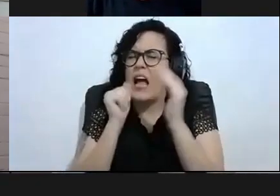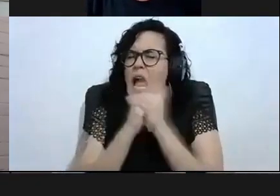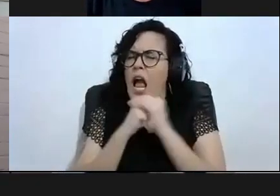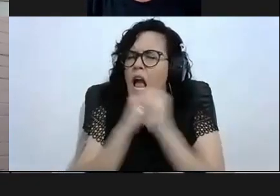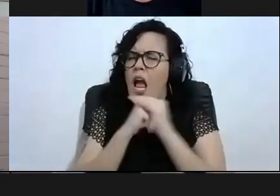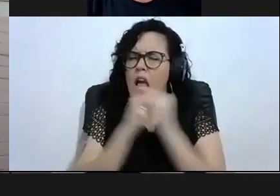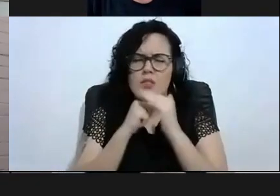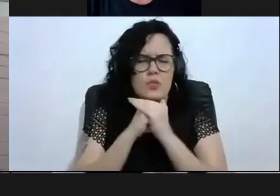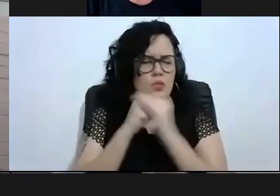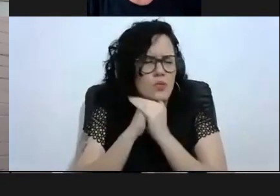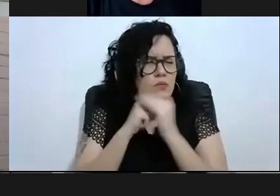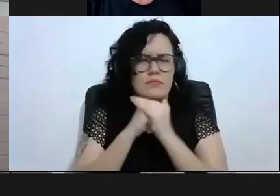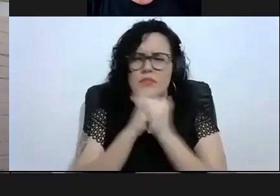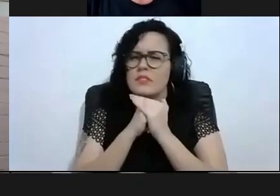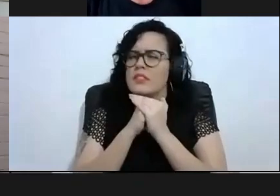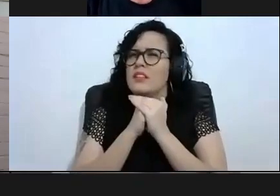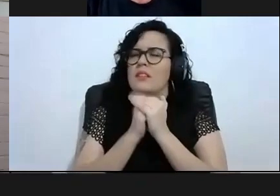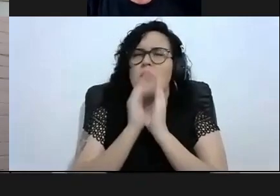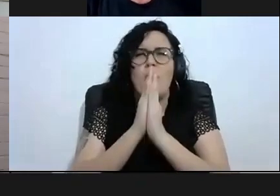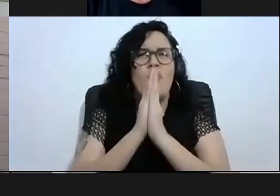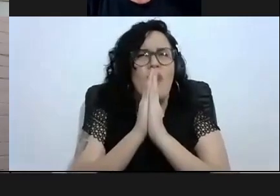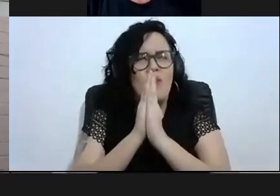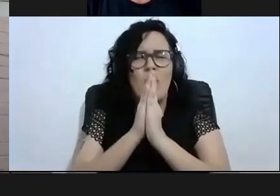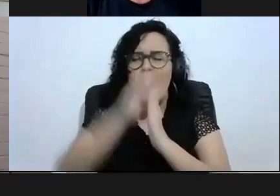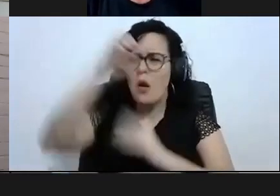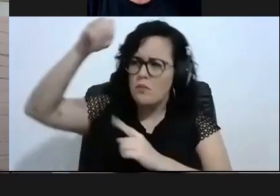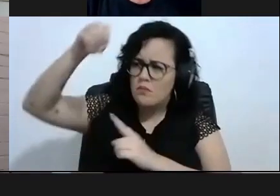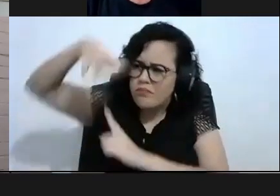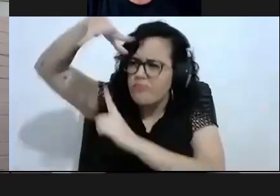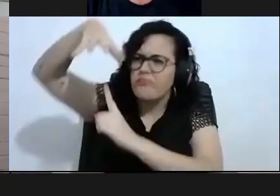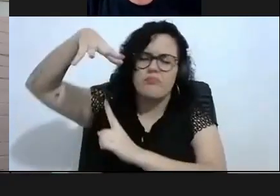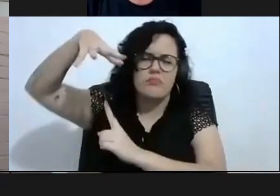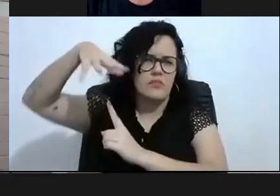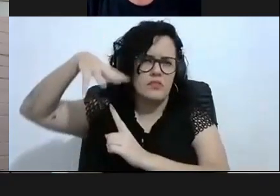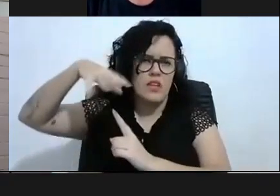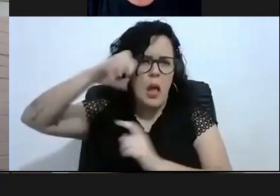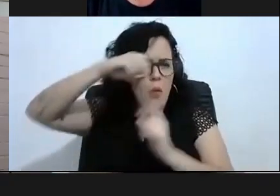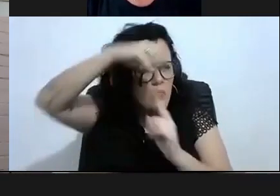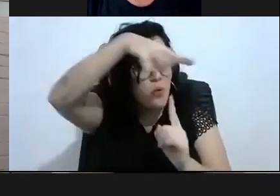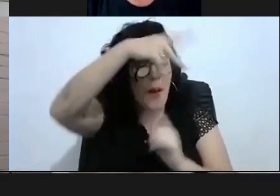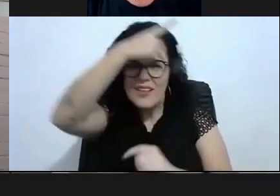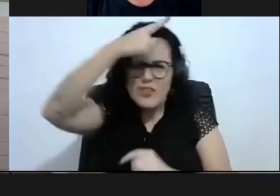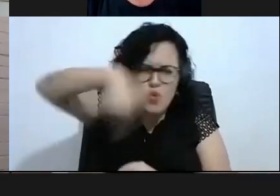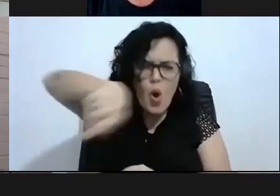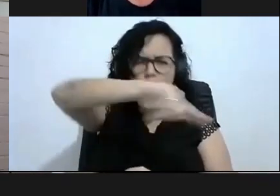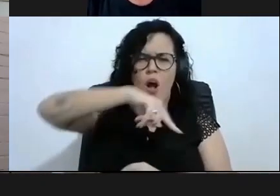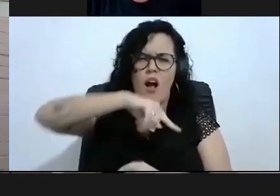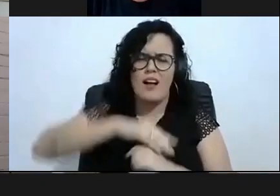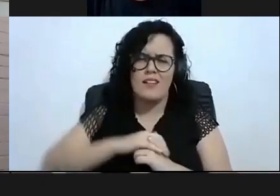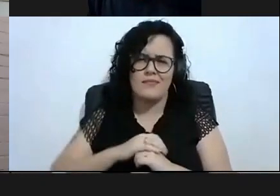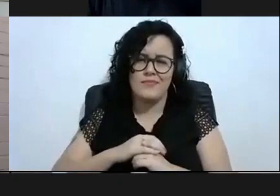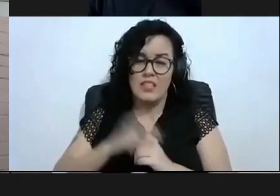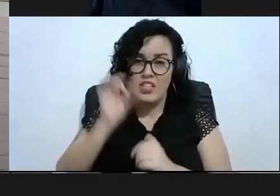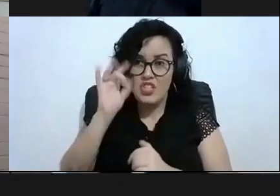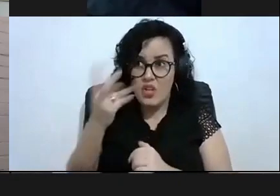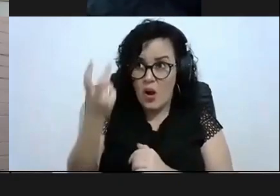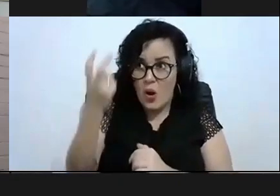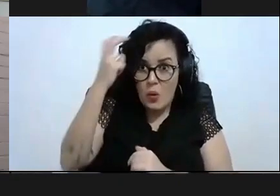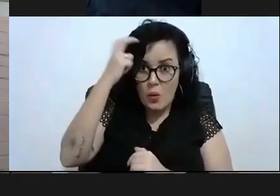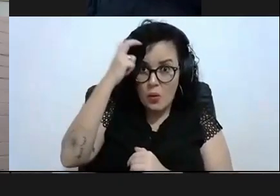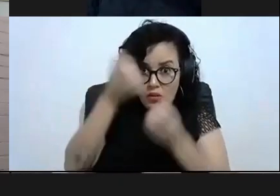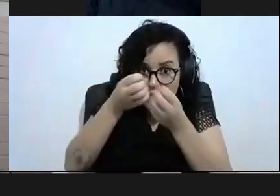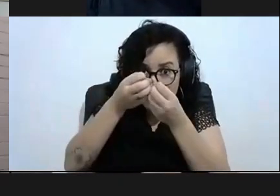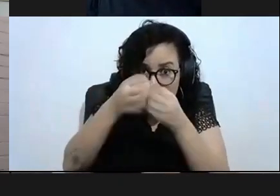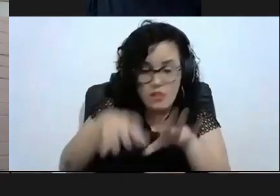para que acenda alguma luz. Então, eu acho que não é só a cultura que está... É tudo, é o país